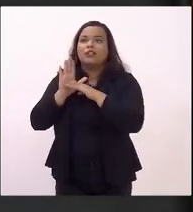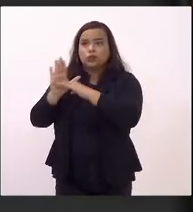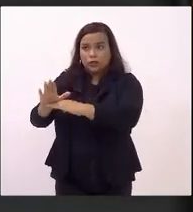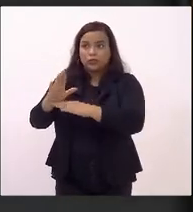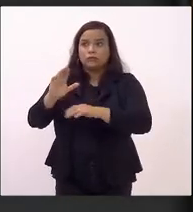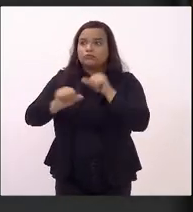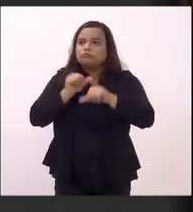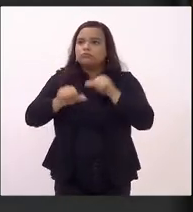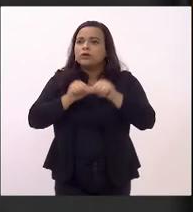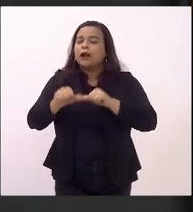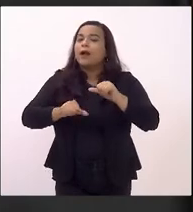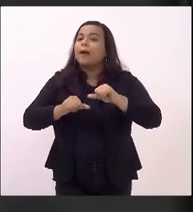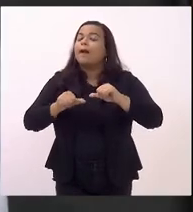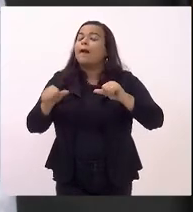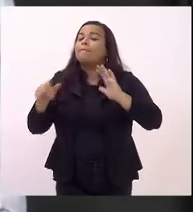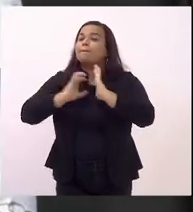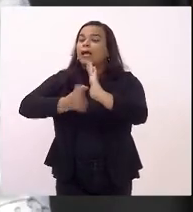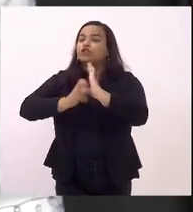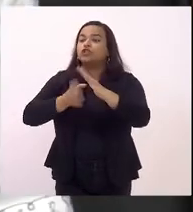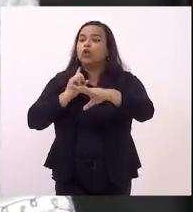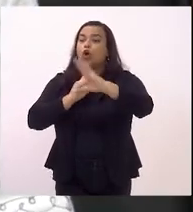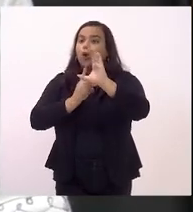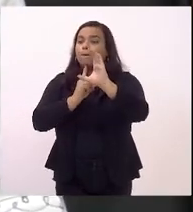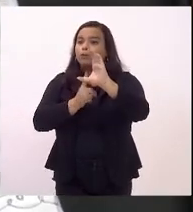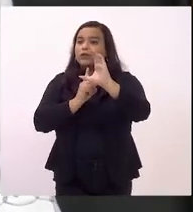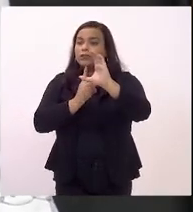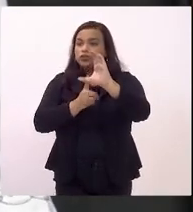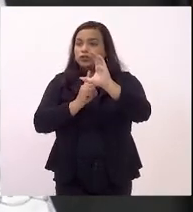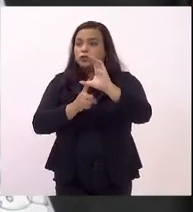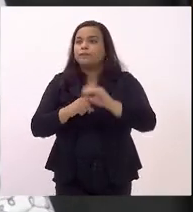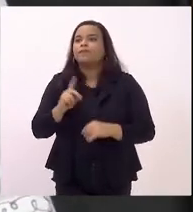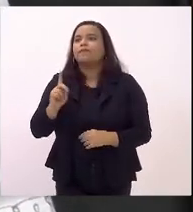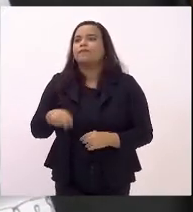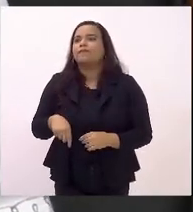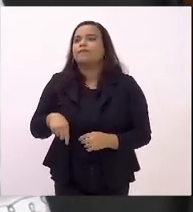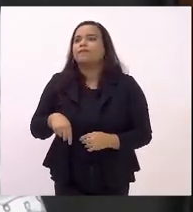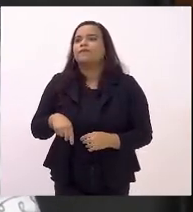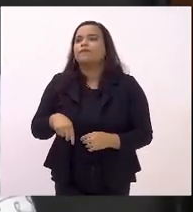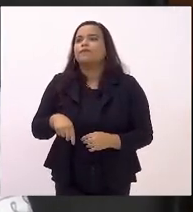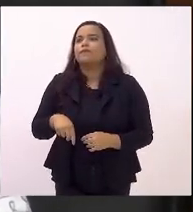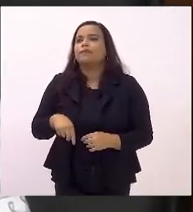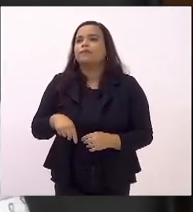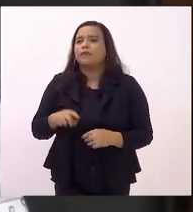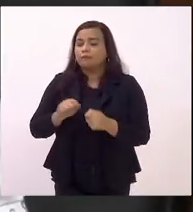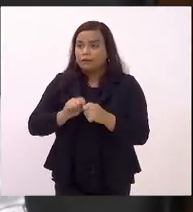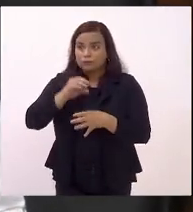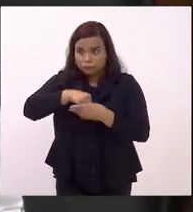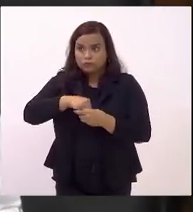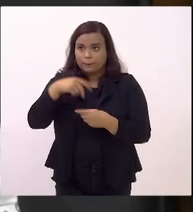Partido Comunista, né, que era Silas Afonsin Caó, estava no PDT.